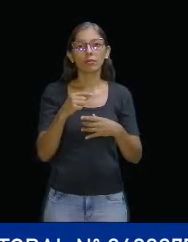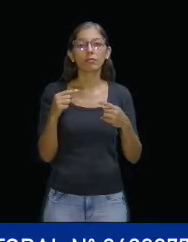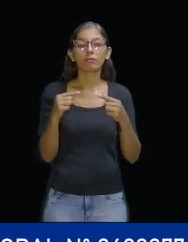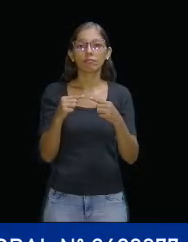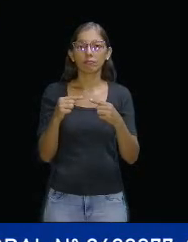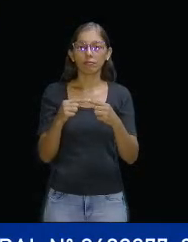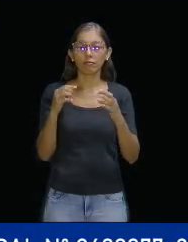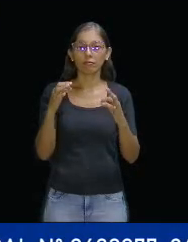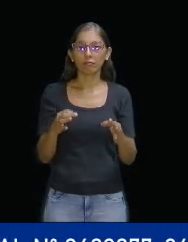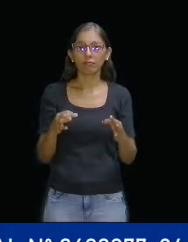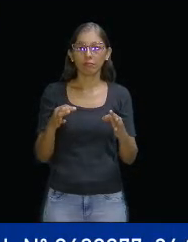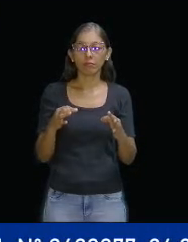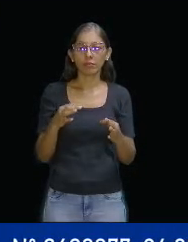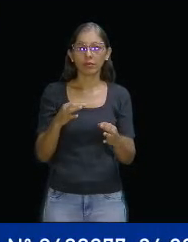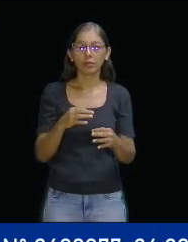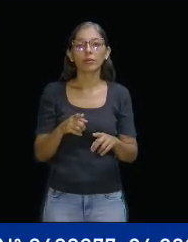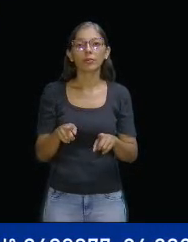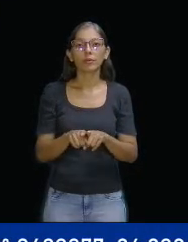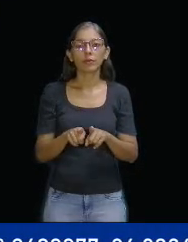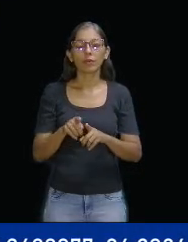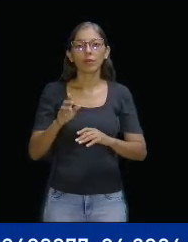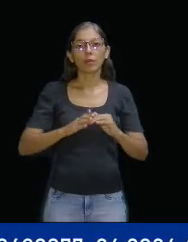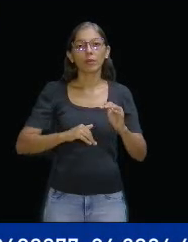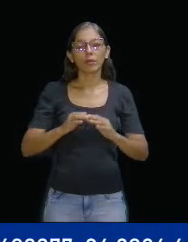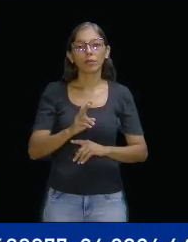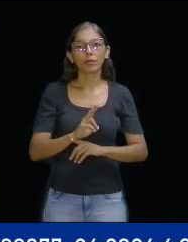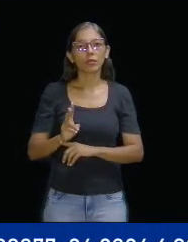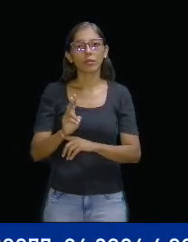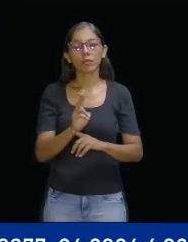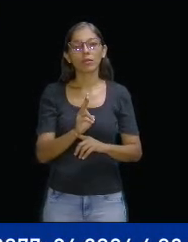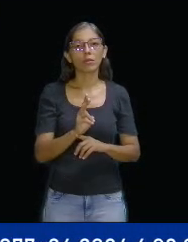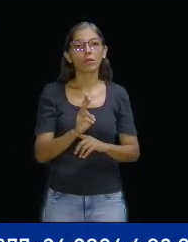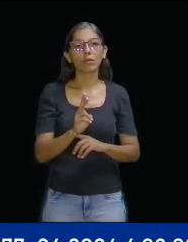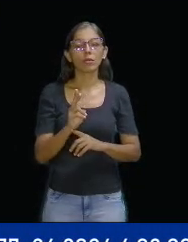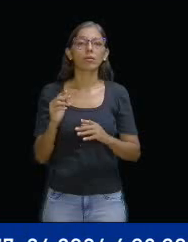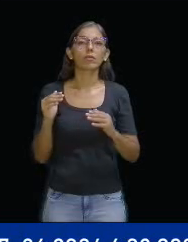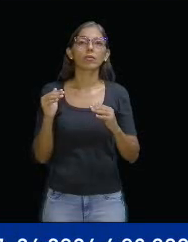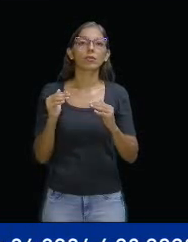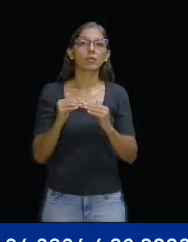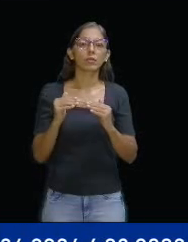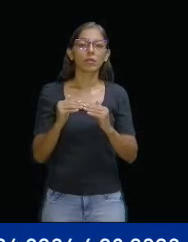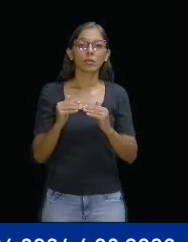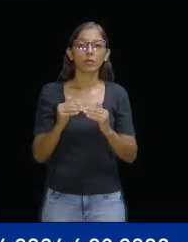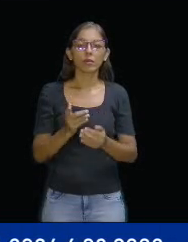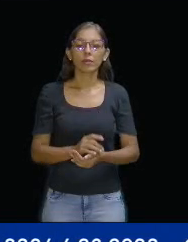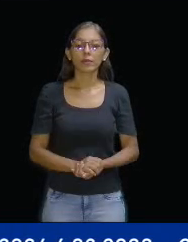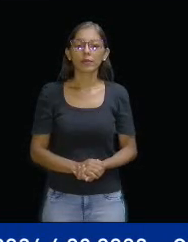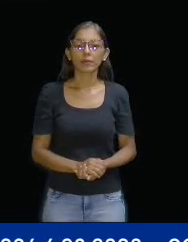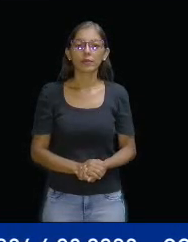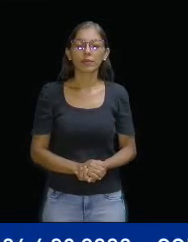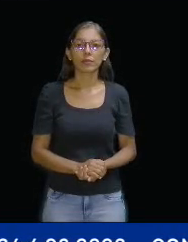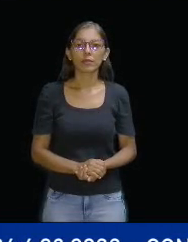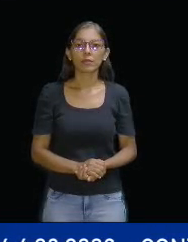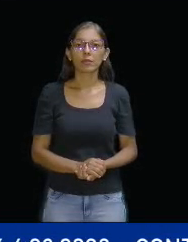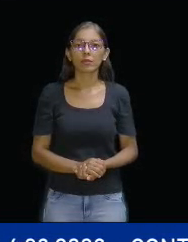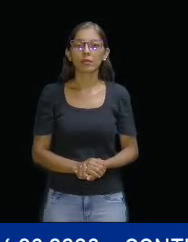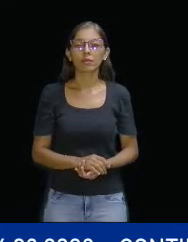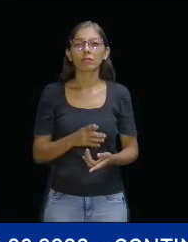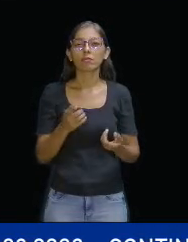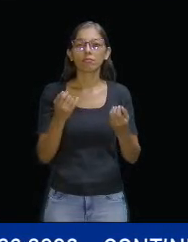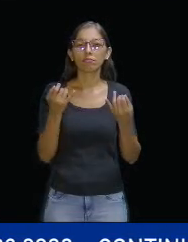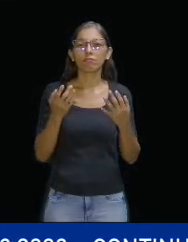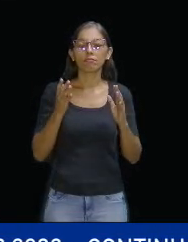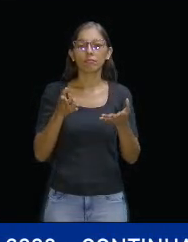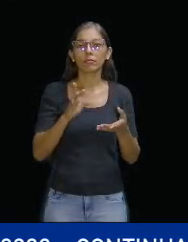No mesmo sentido, caminhou a Procuradoria Regional Eleitoral. Apenas para retomar o